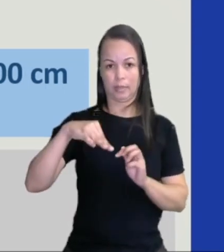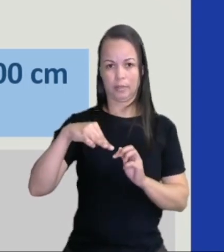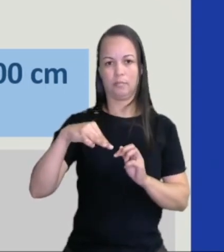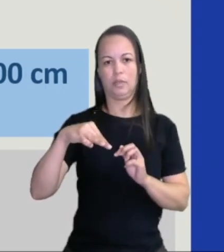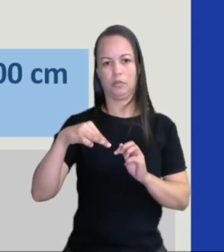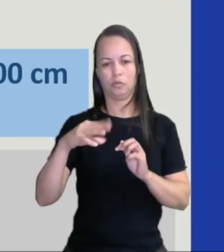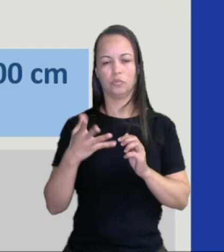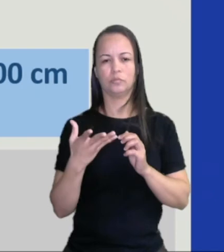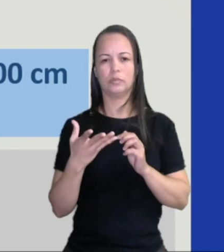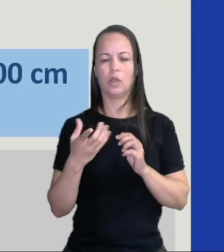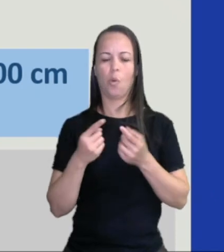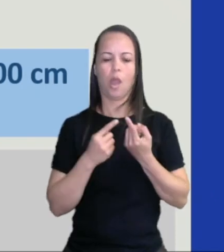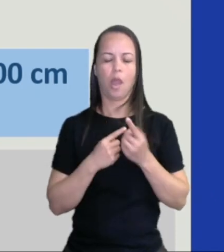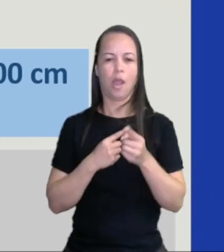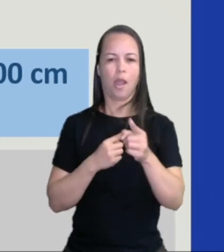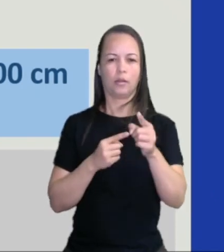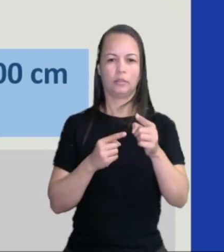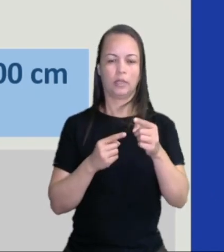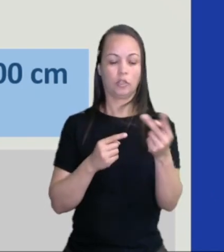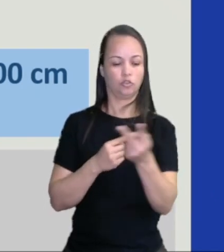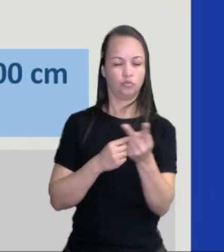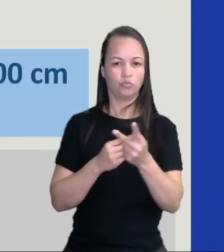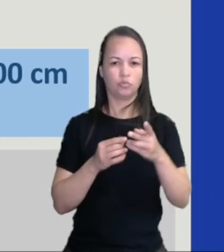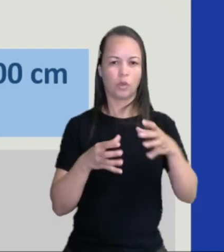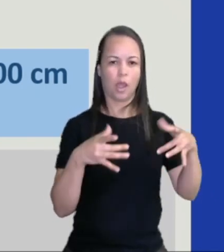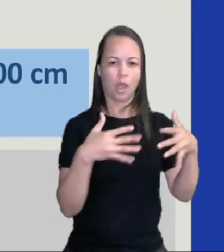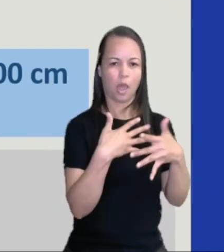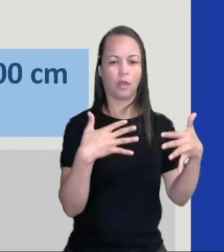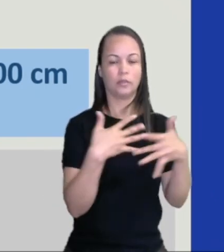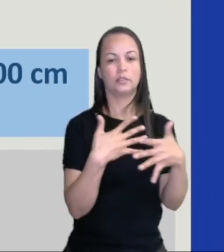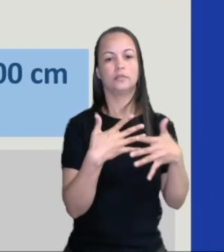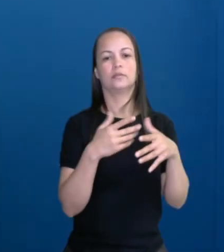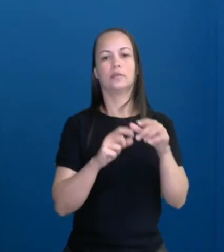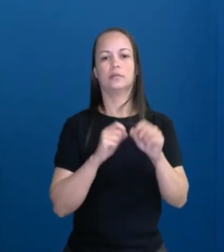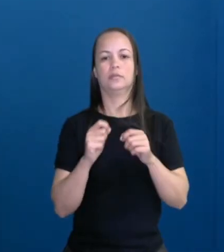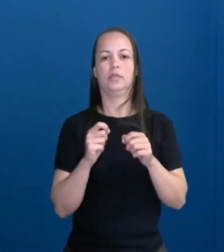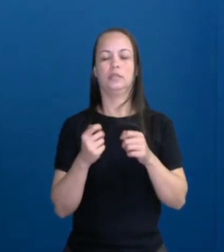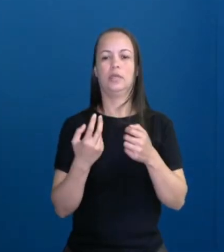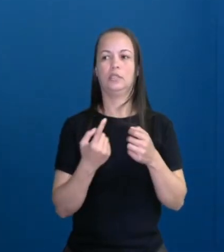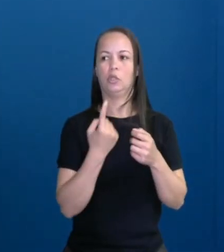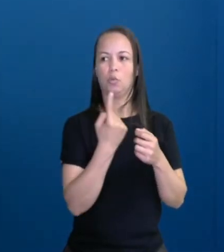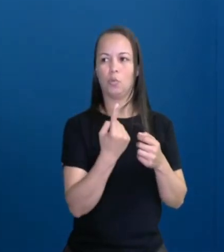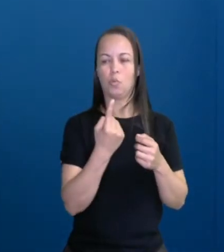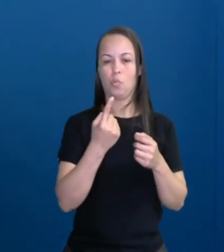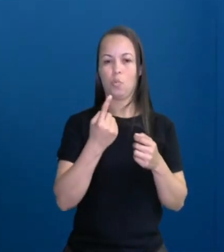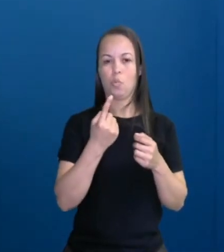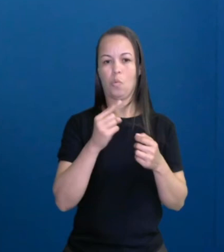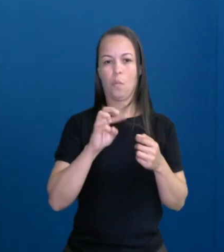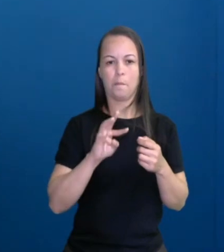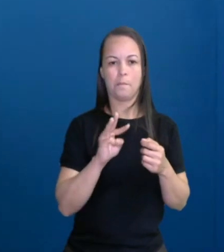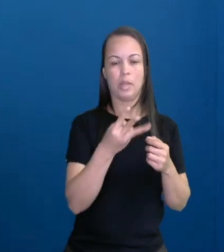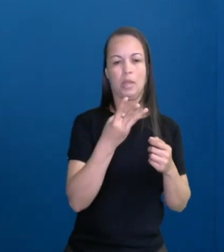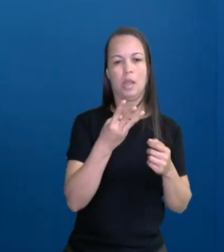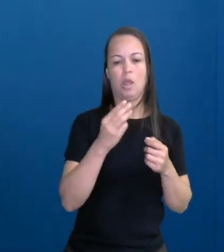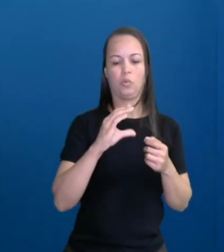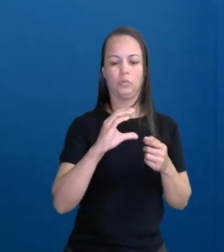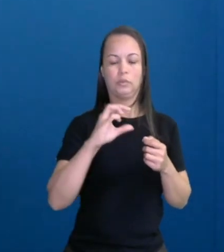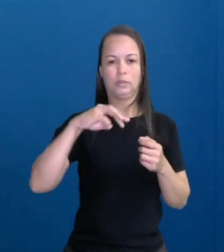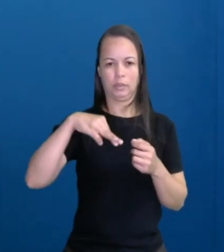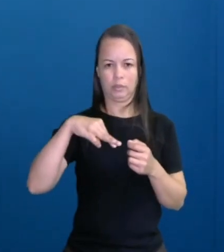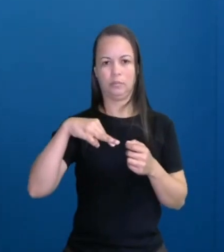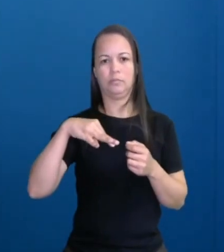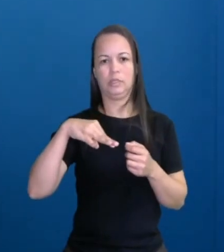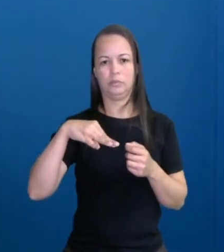tá? Ou seja, a distância real das duas cidades é de 1 milhão centímetros. Para a